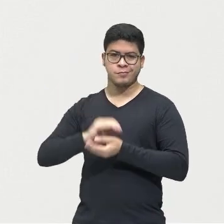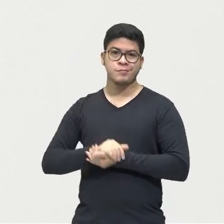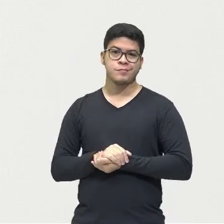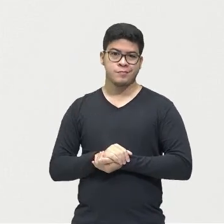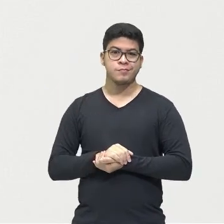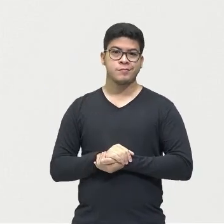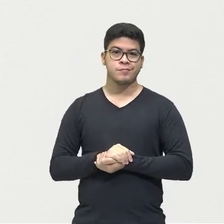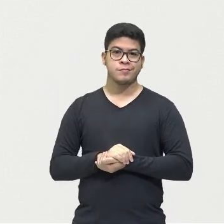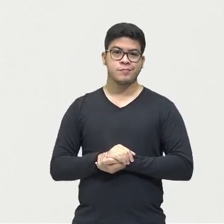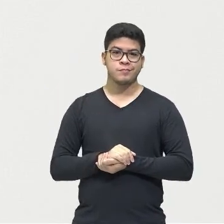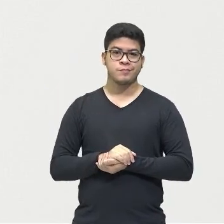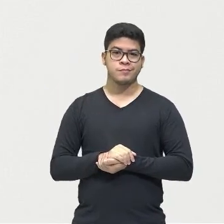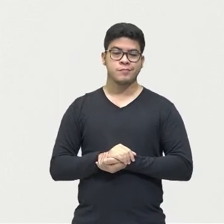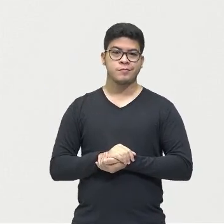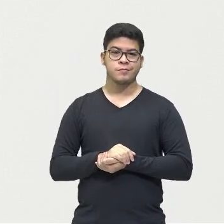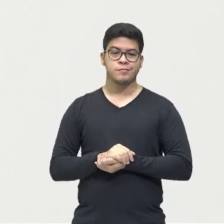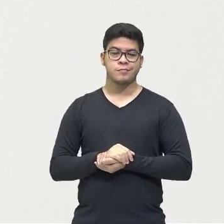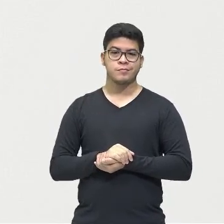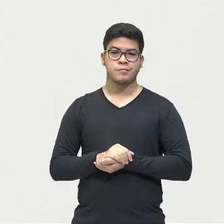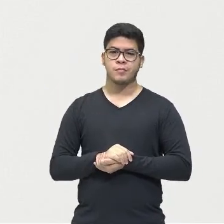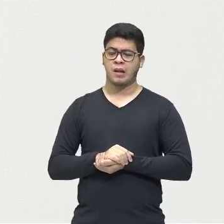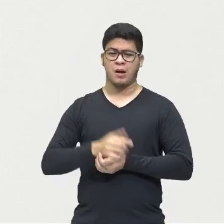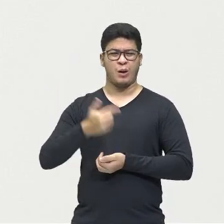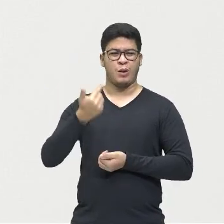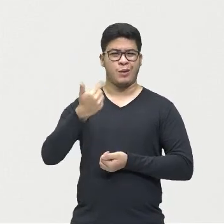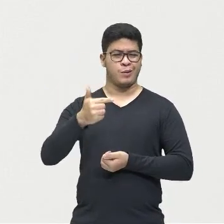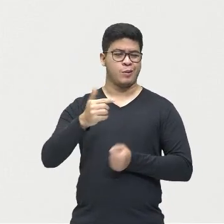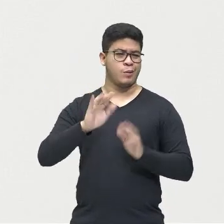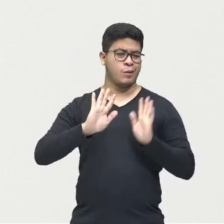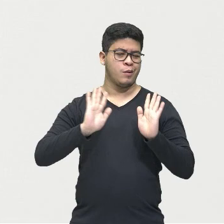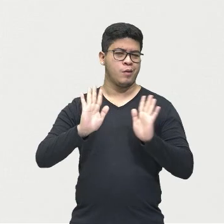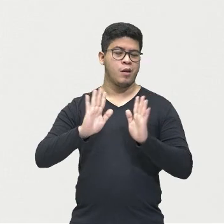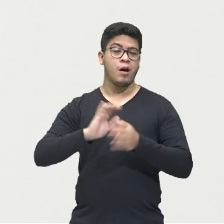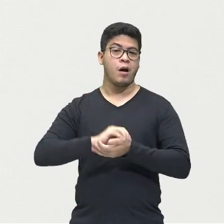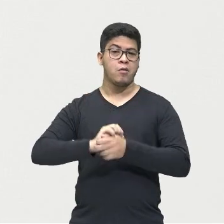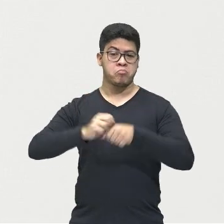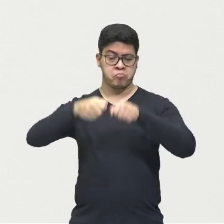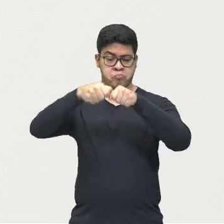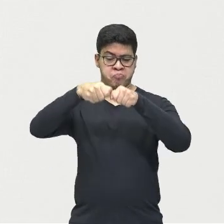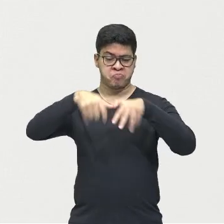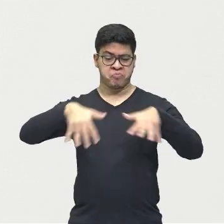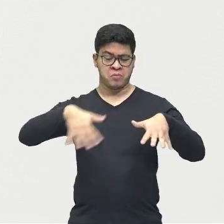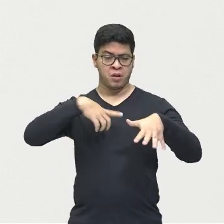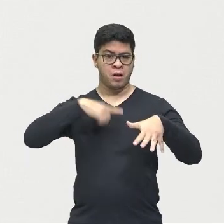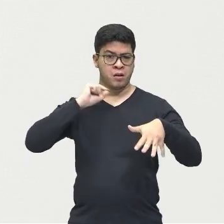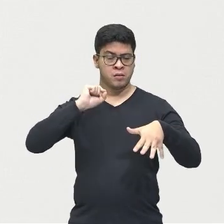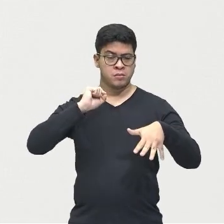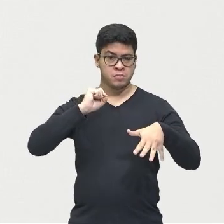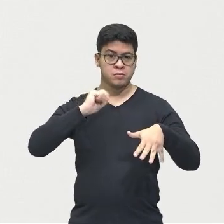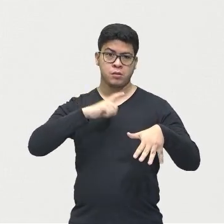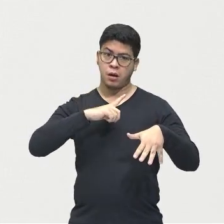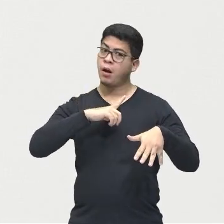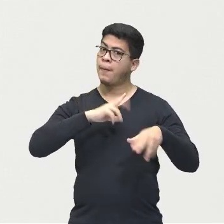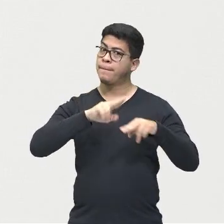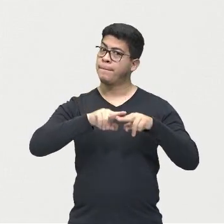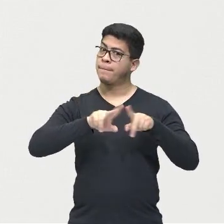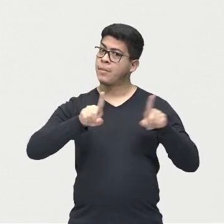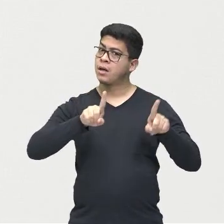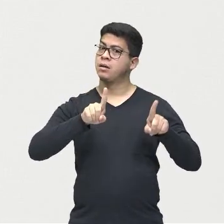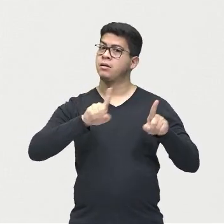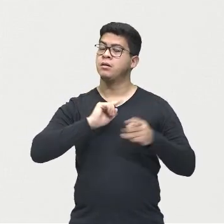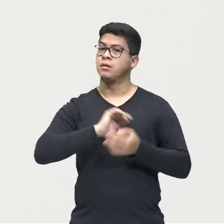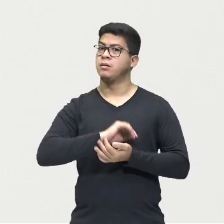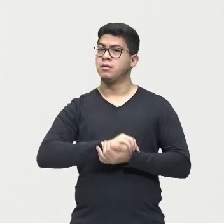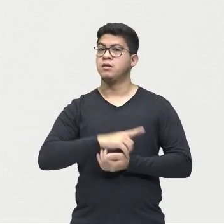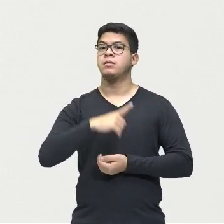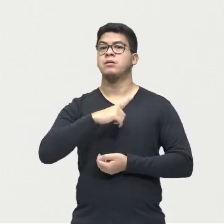ó, não necessariamente todos os quadriláteros eles precisam ter lados opostos paralelos. Então, essa nossa primeira parte aqui,